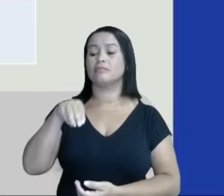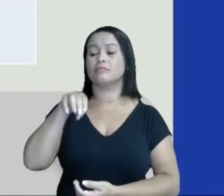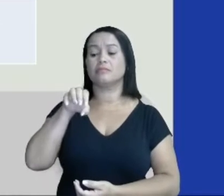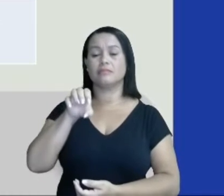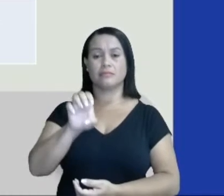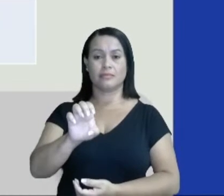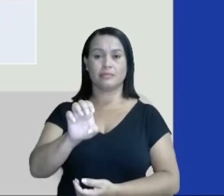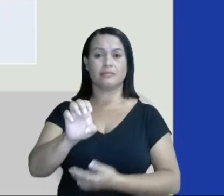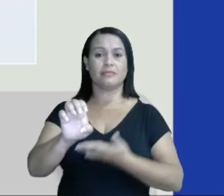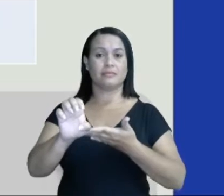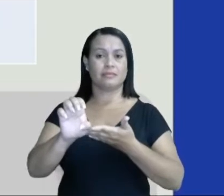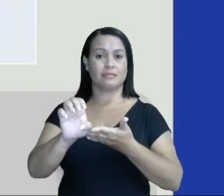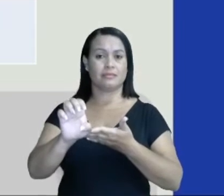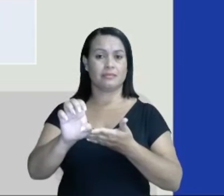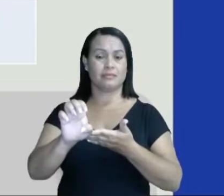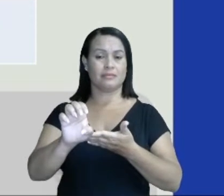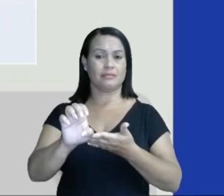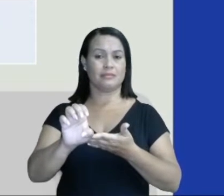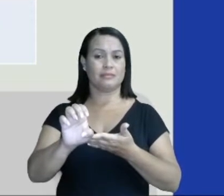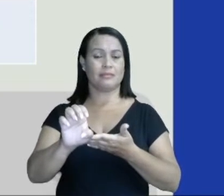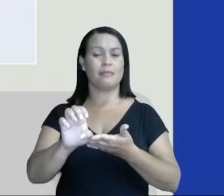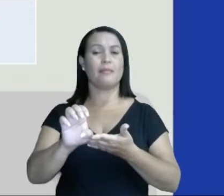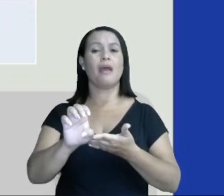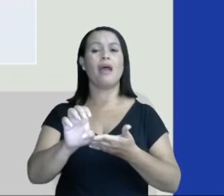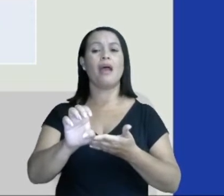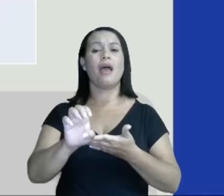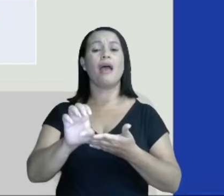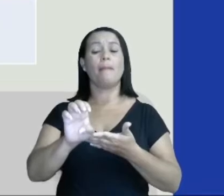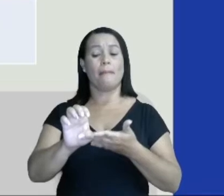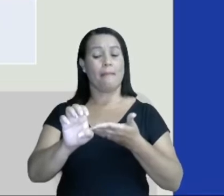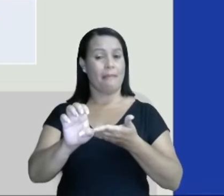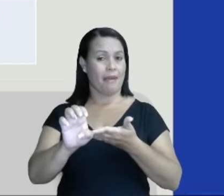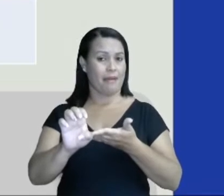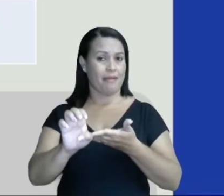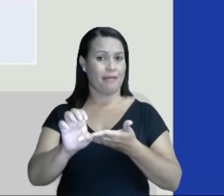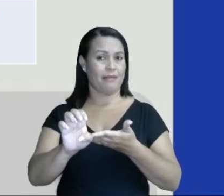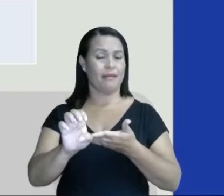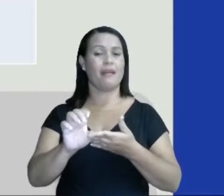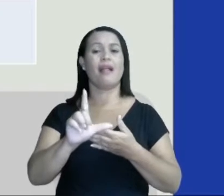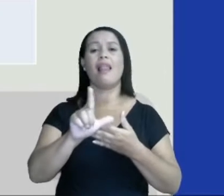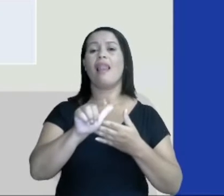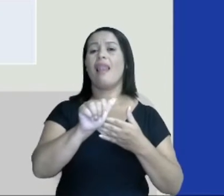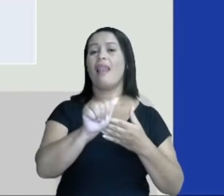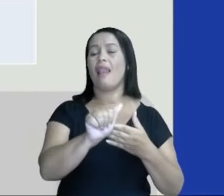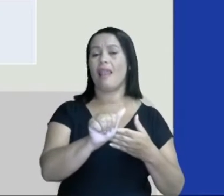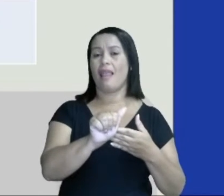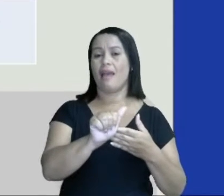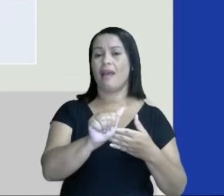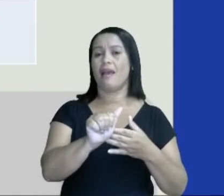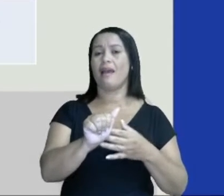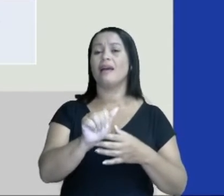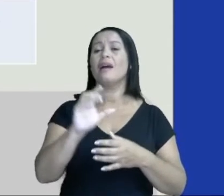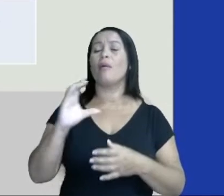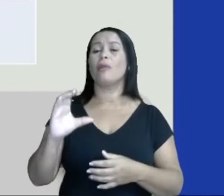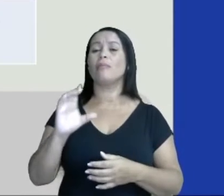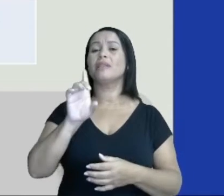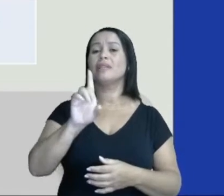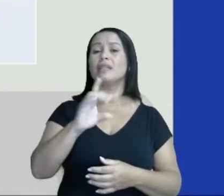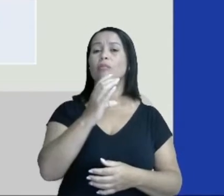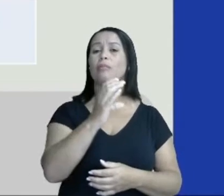Me la compras. Me, complemento indireto. La, complemento